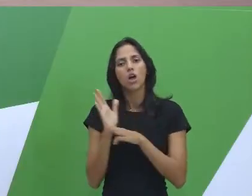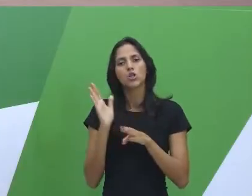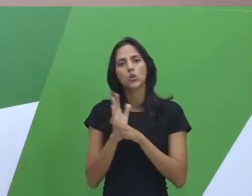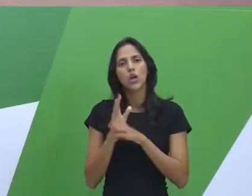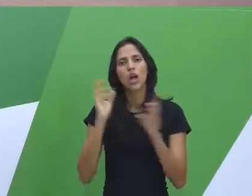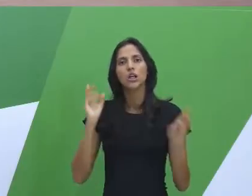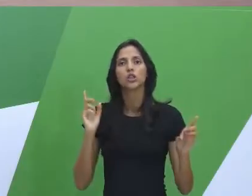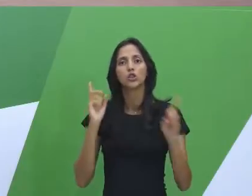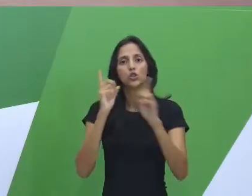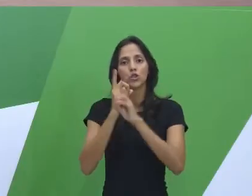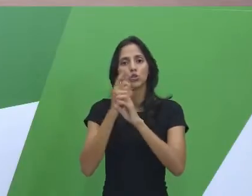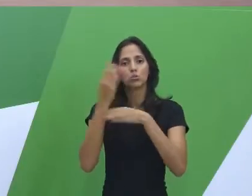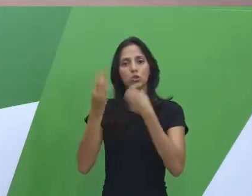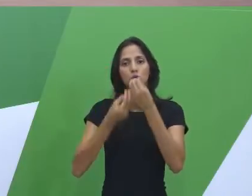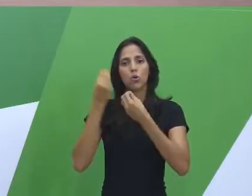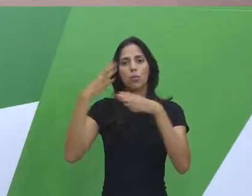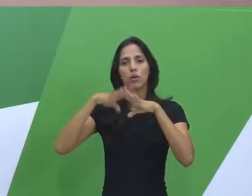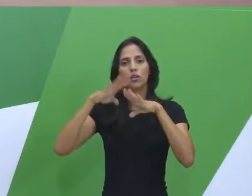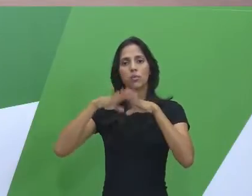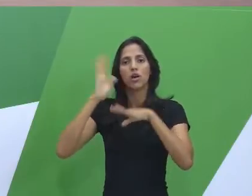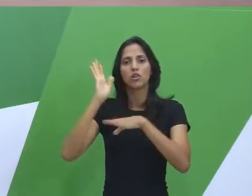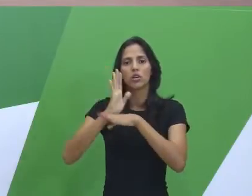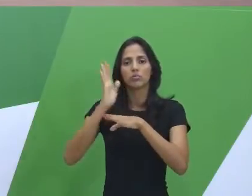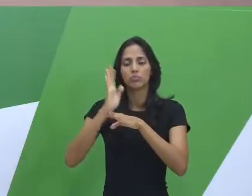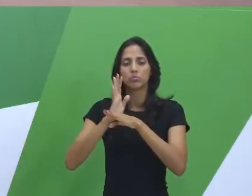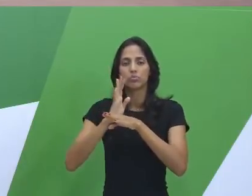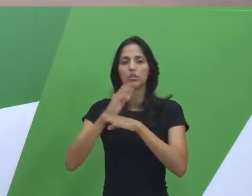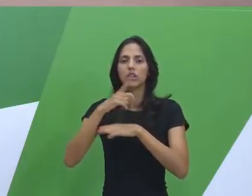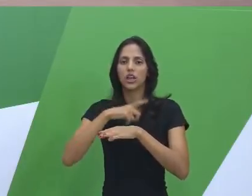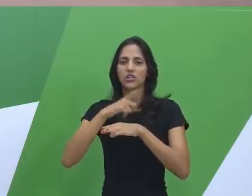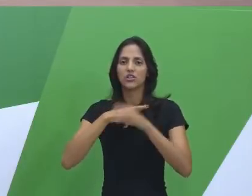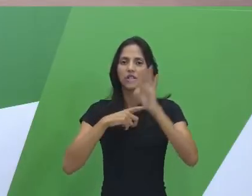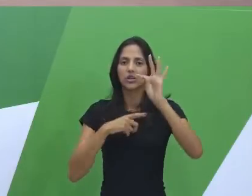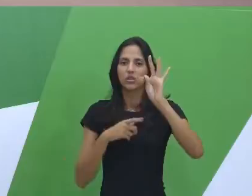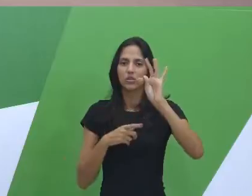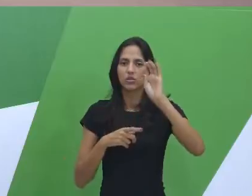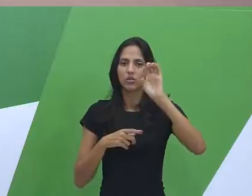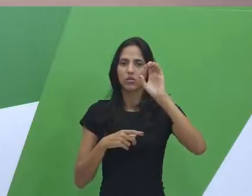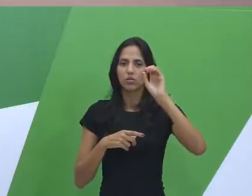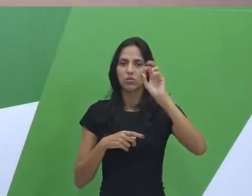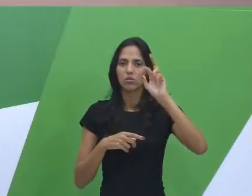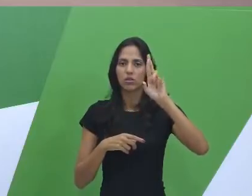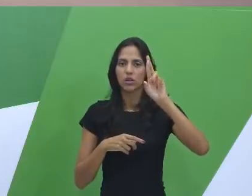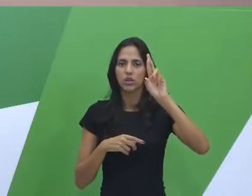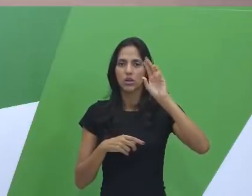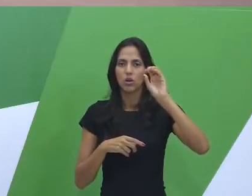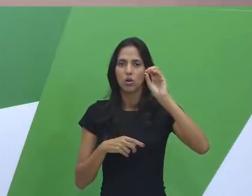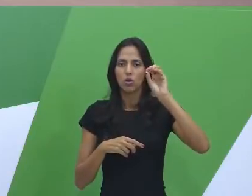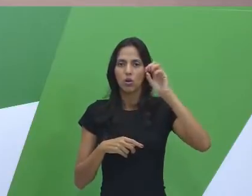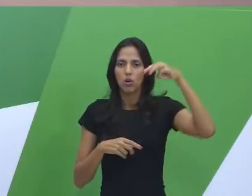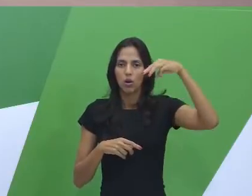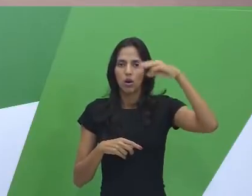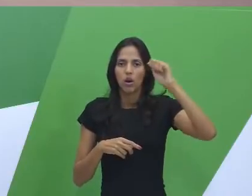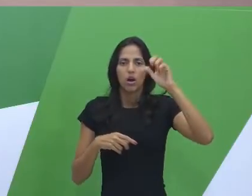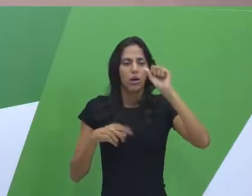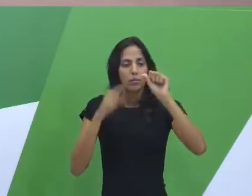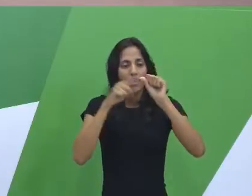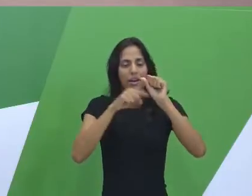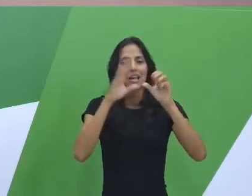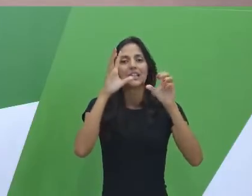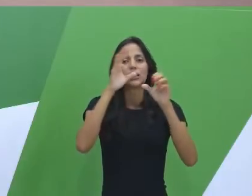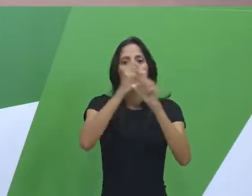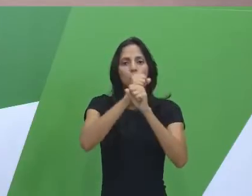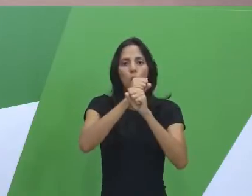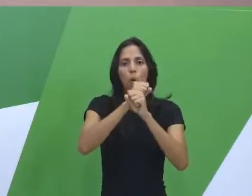Também surgiu o quê? O teorema de Tales, o teorema angular de Tales, que é a soma dos